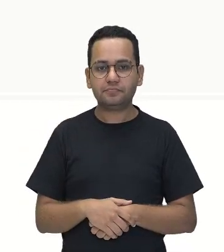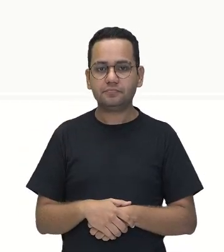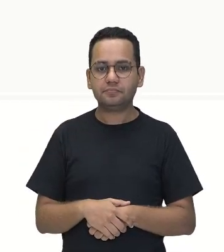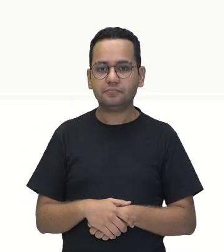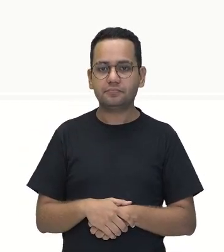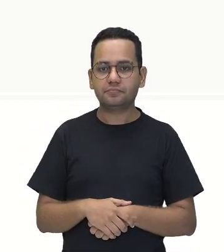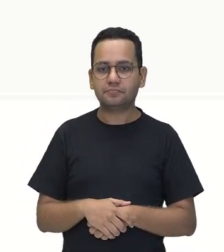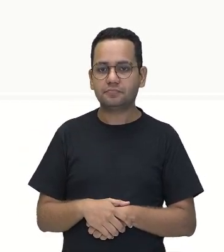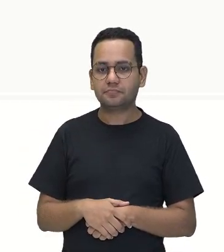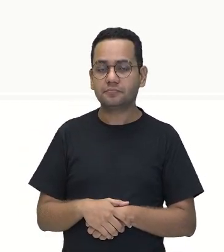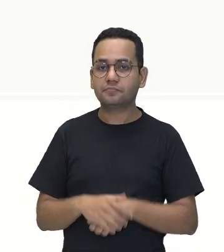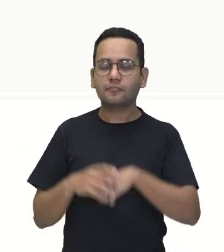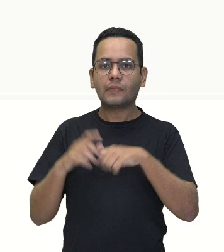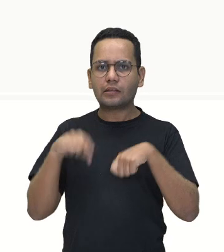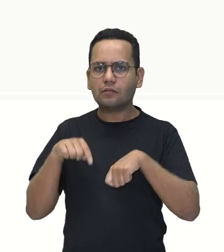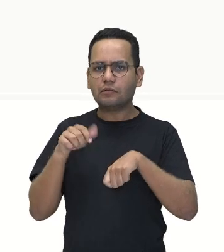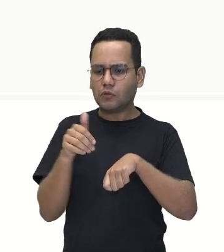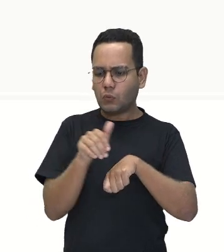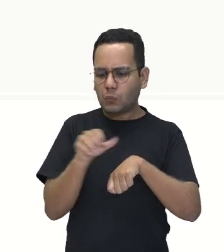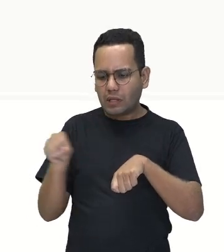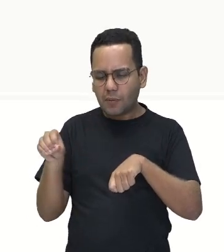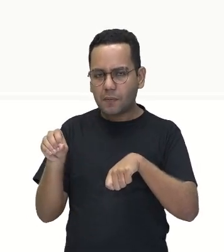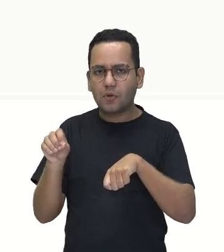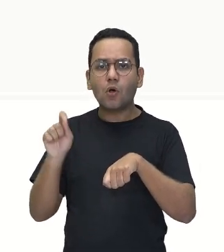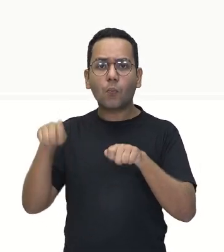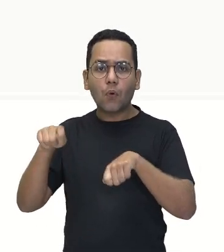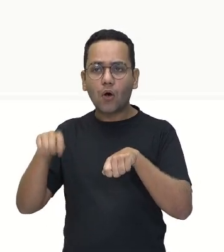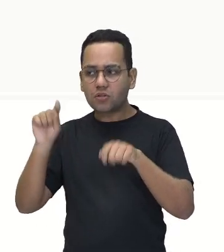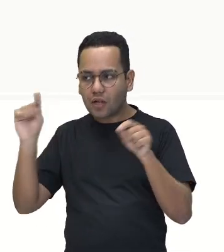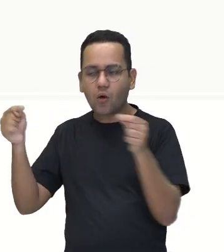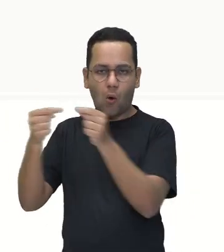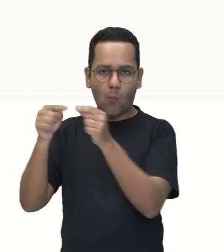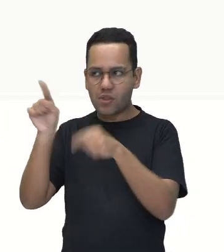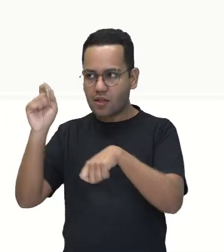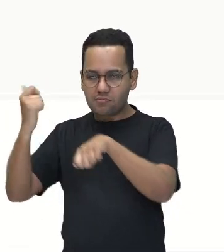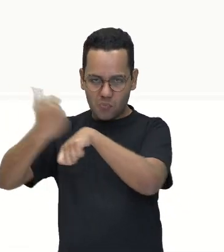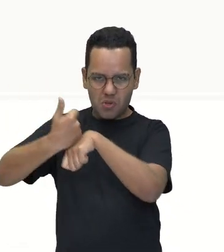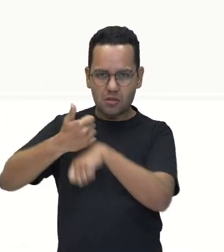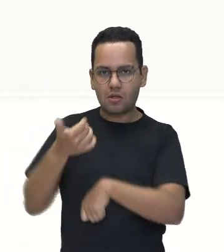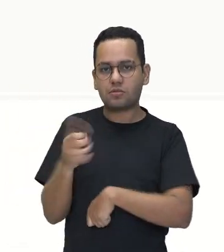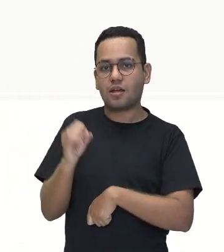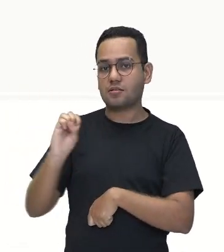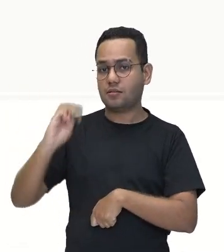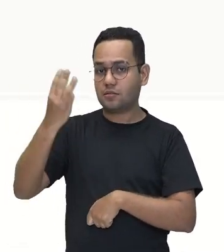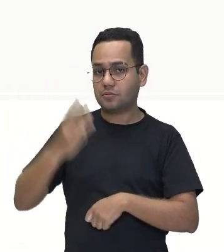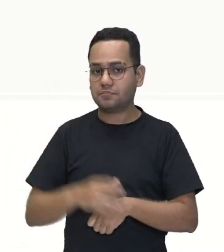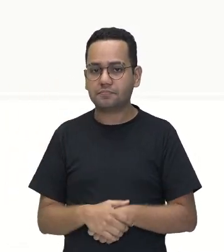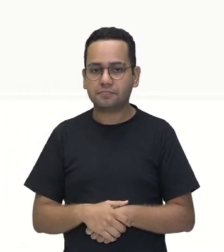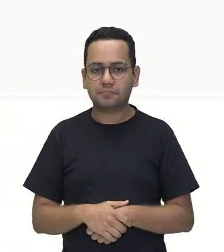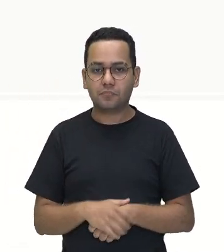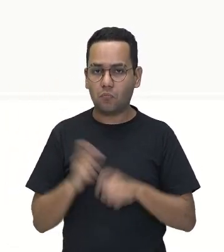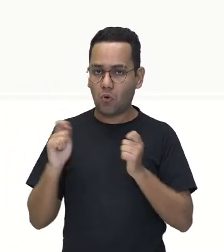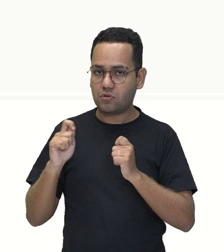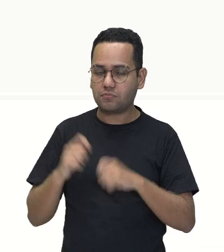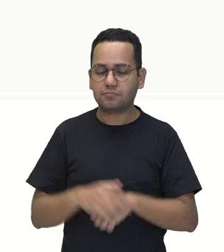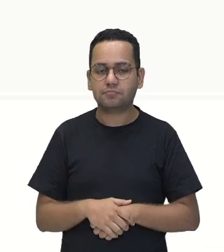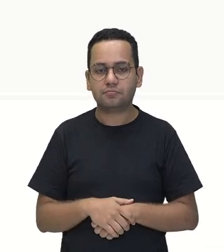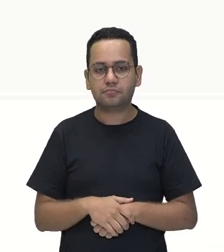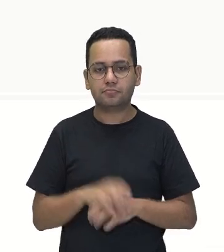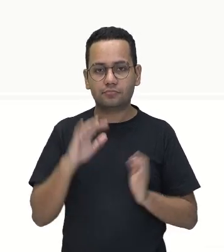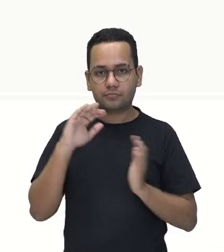escrever 10 elev 3 então vai ficar 10 elevado